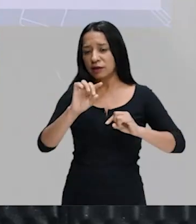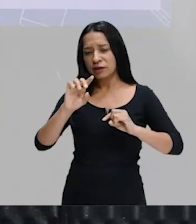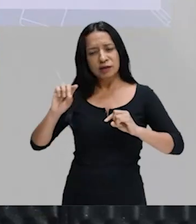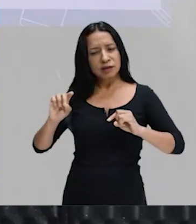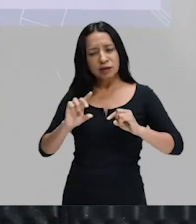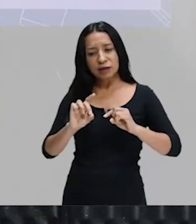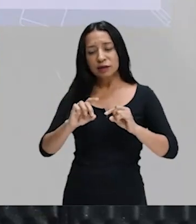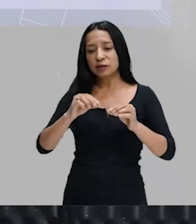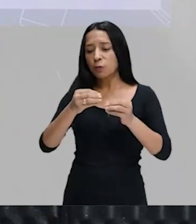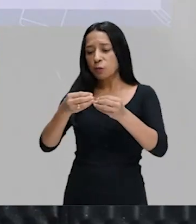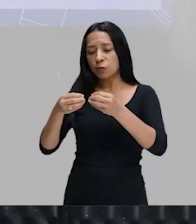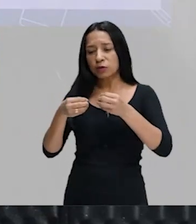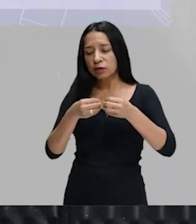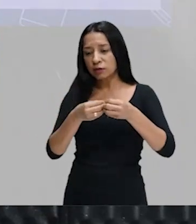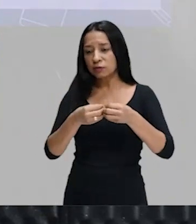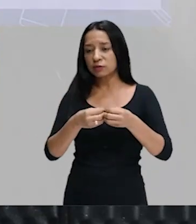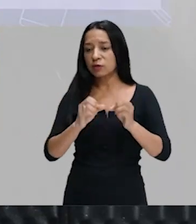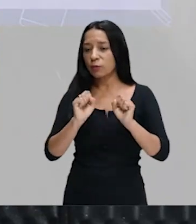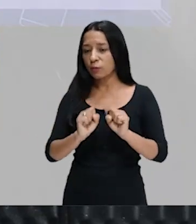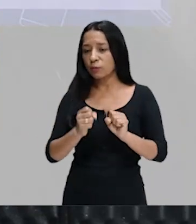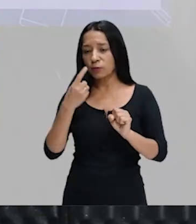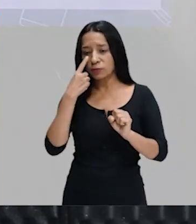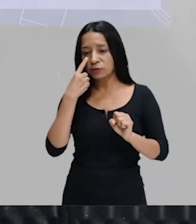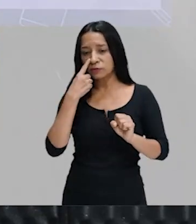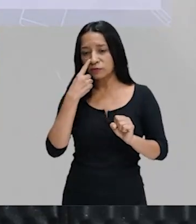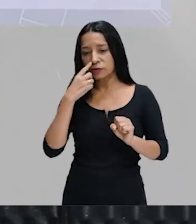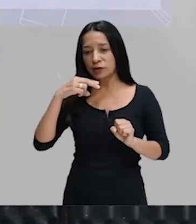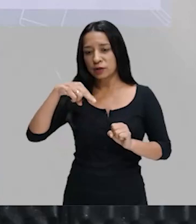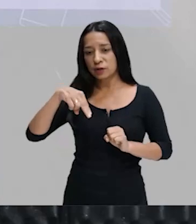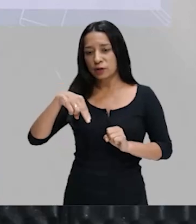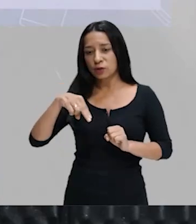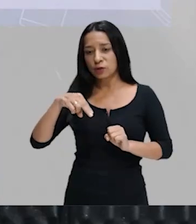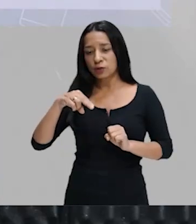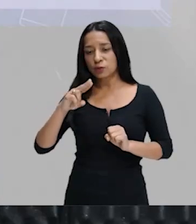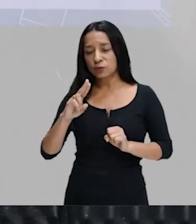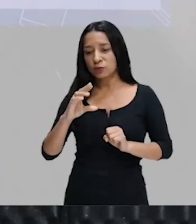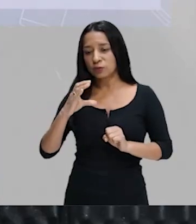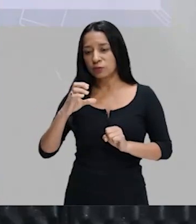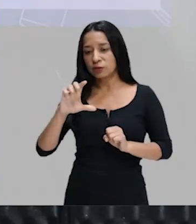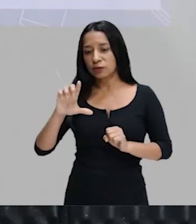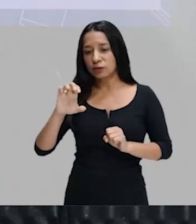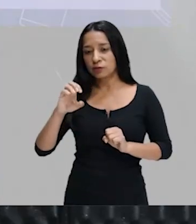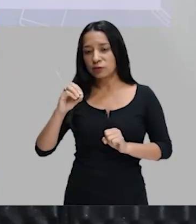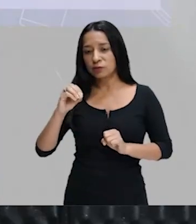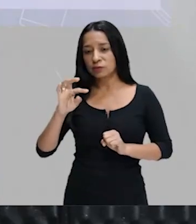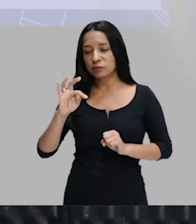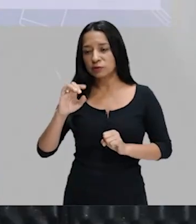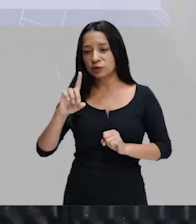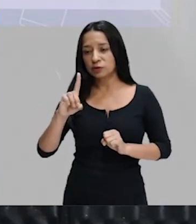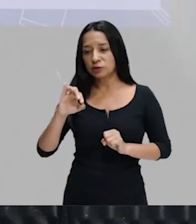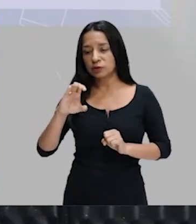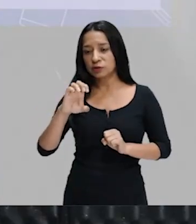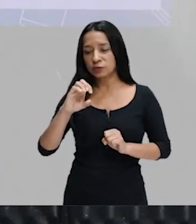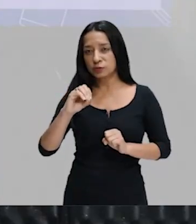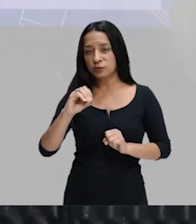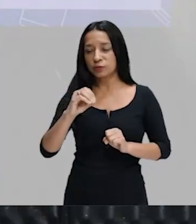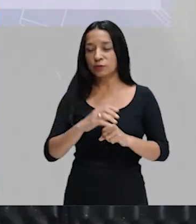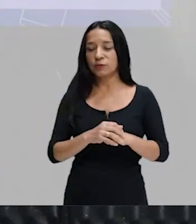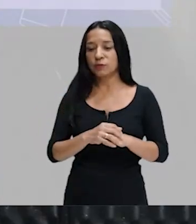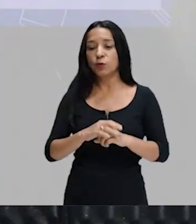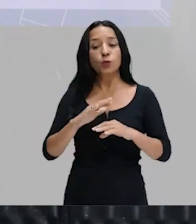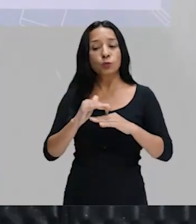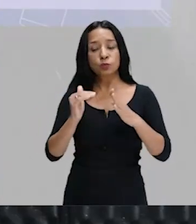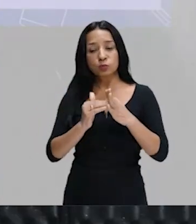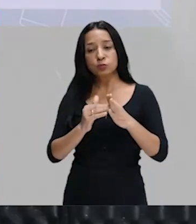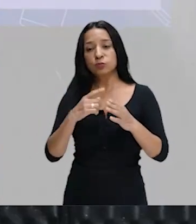ver aqui, a gente chama de nucleotídeo, certo? Nucleotídeo. Todo nucleotídeo